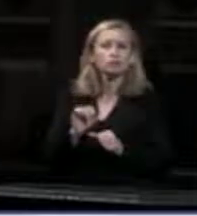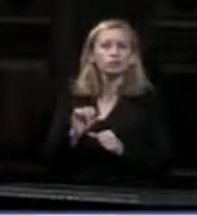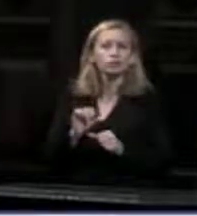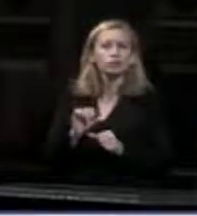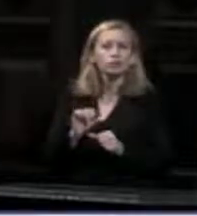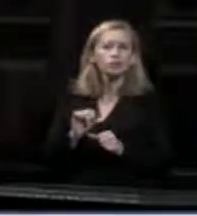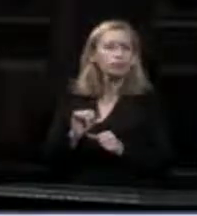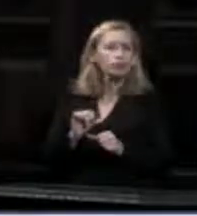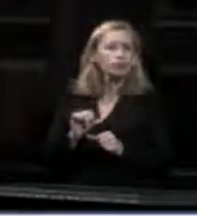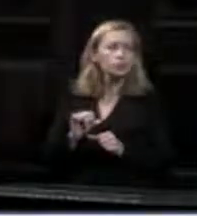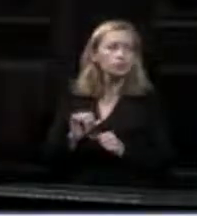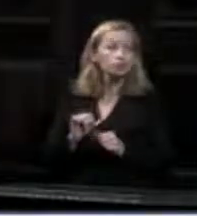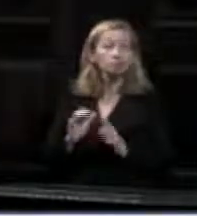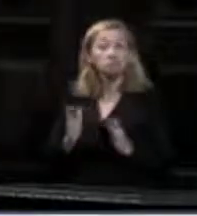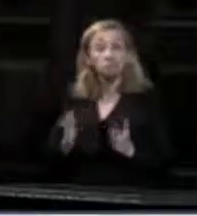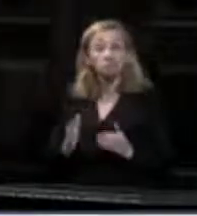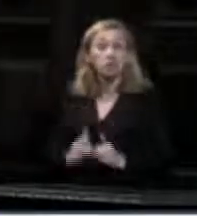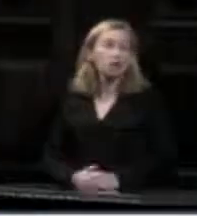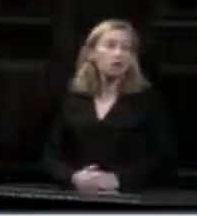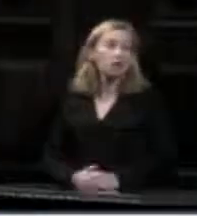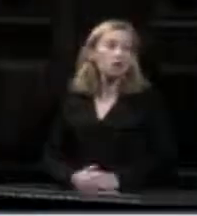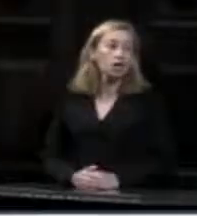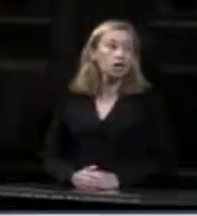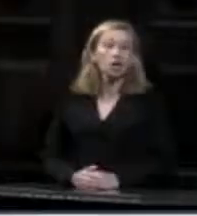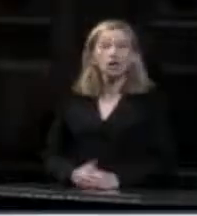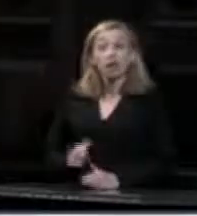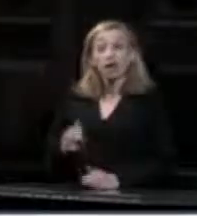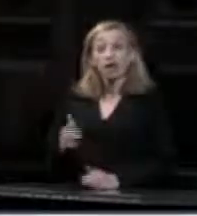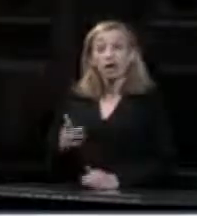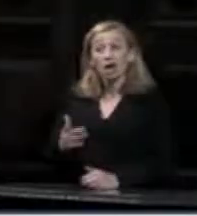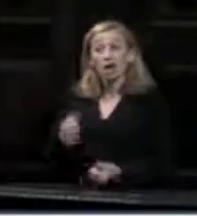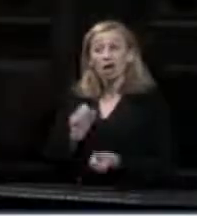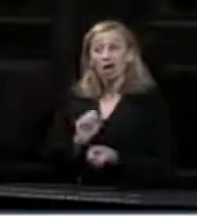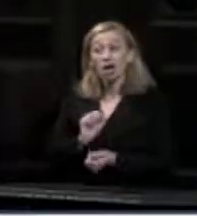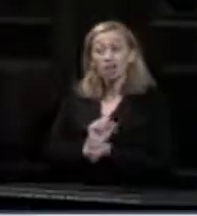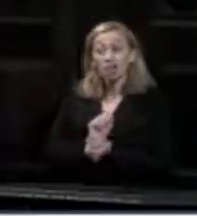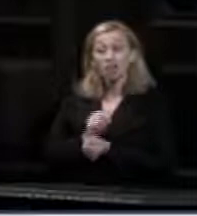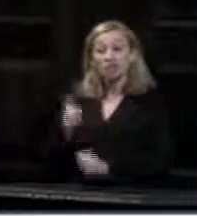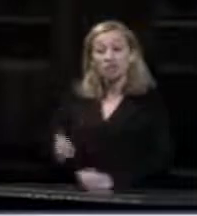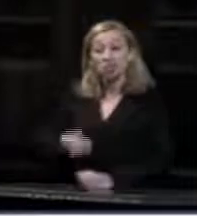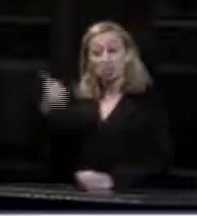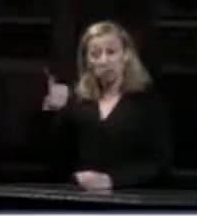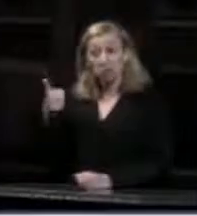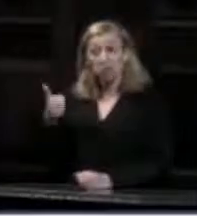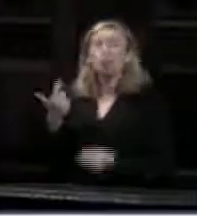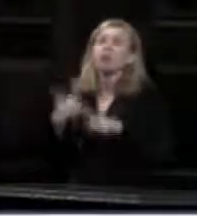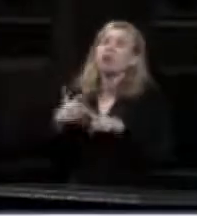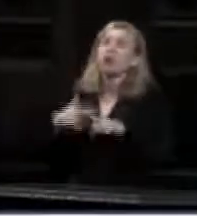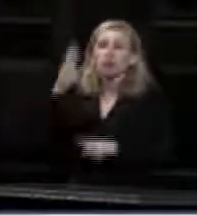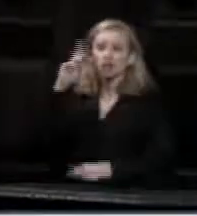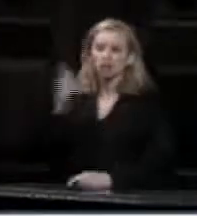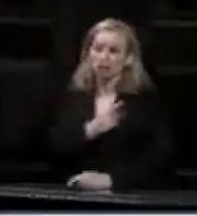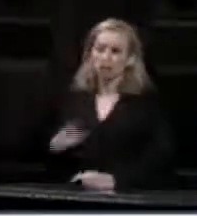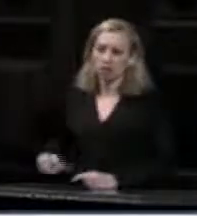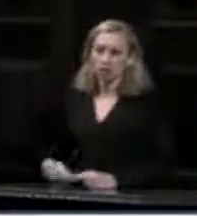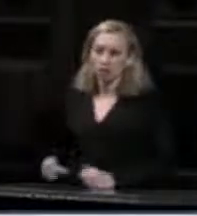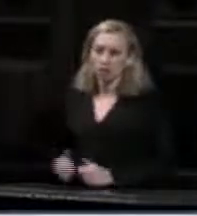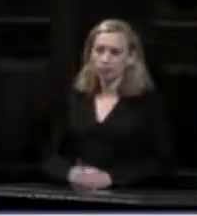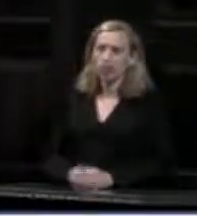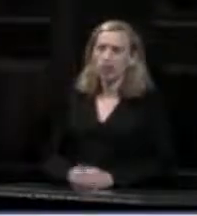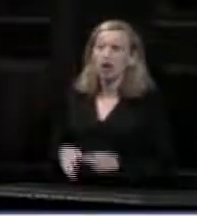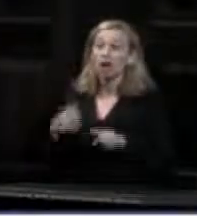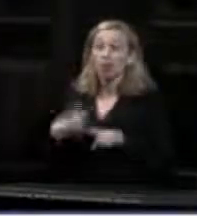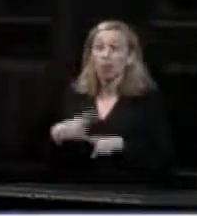tomara que sejam de excelência e porque se o presidente porque